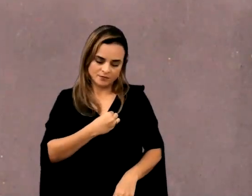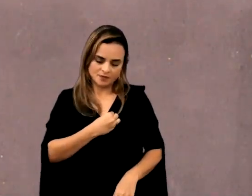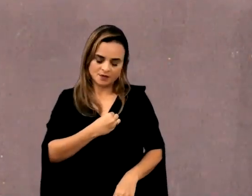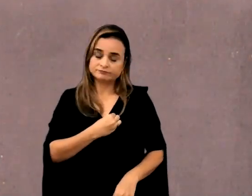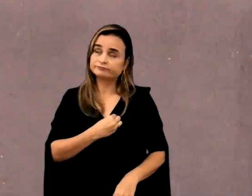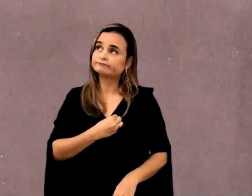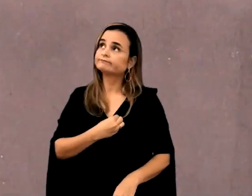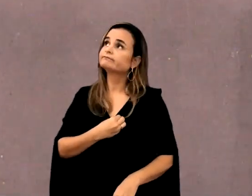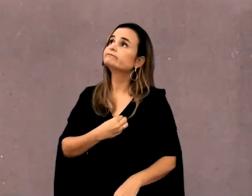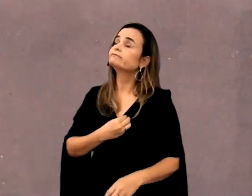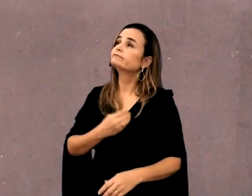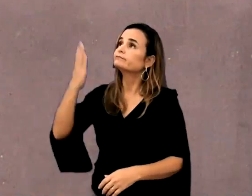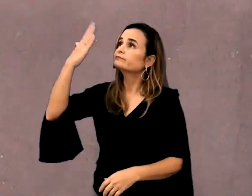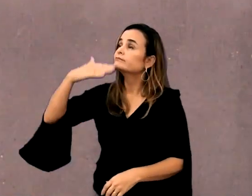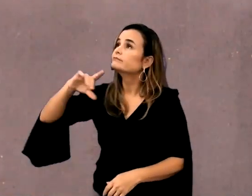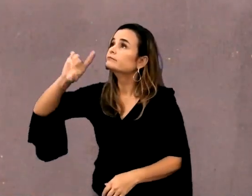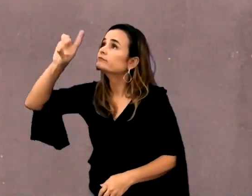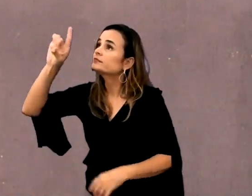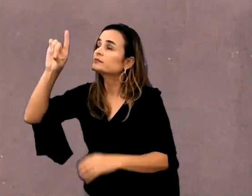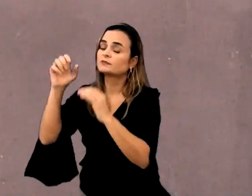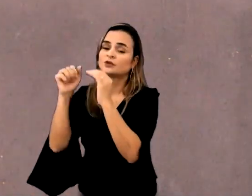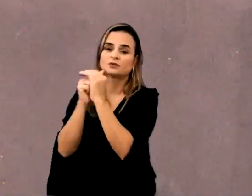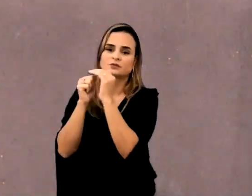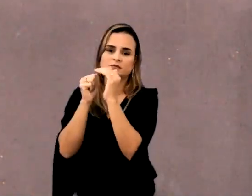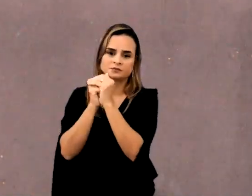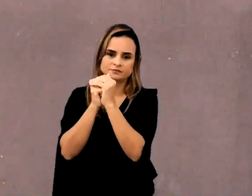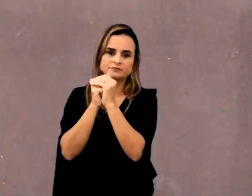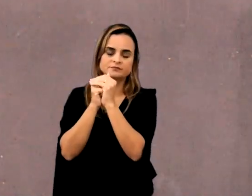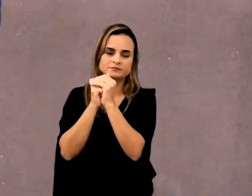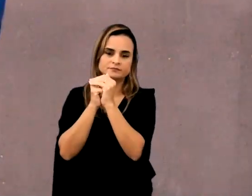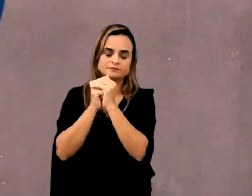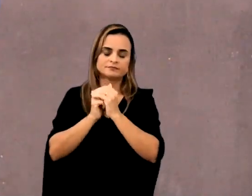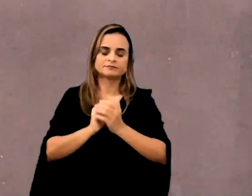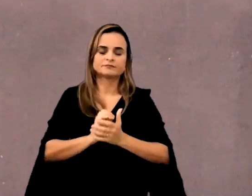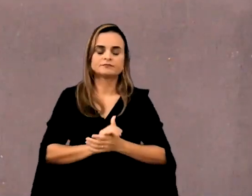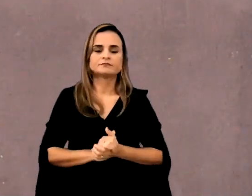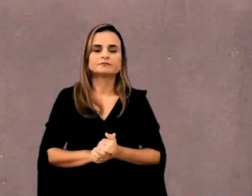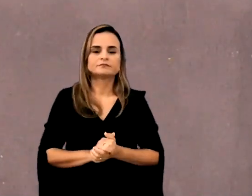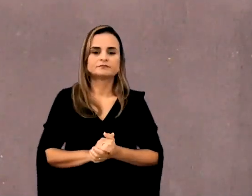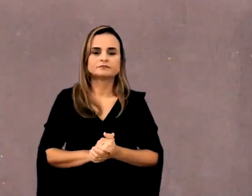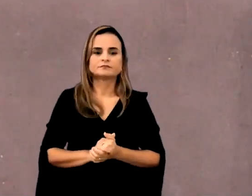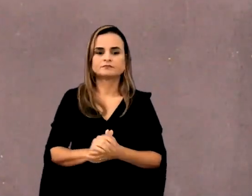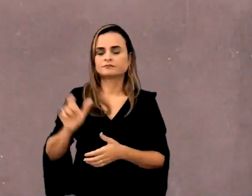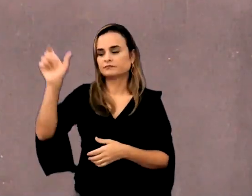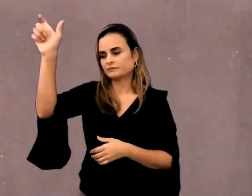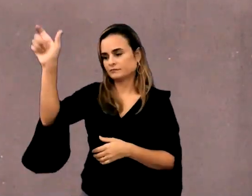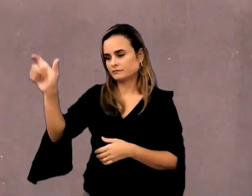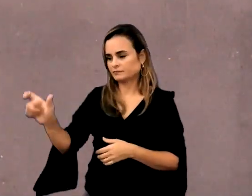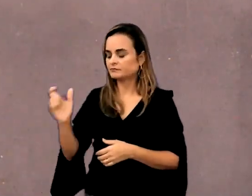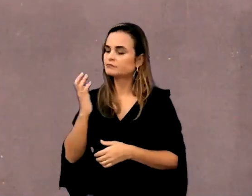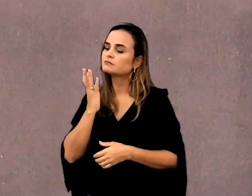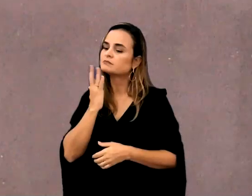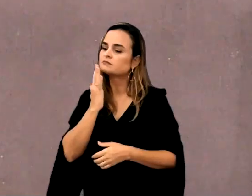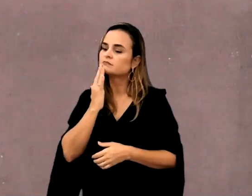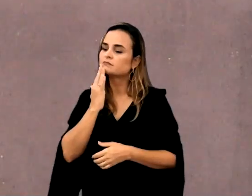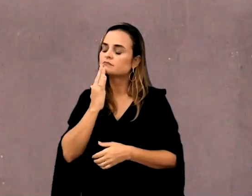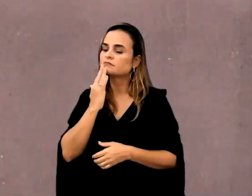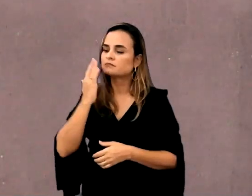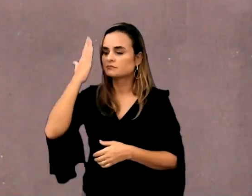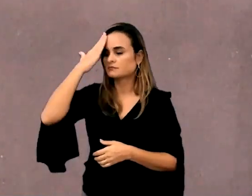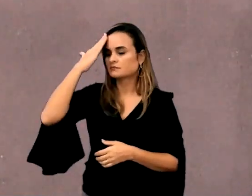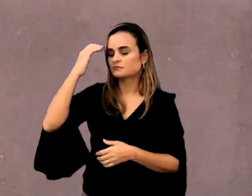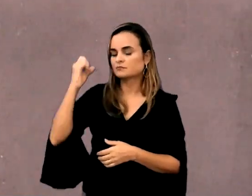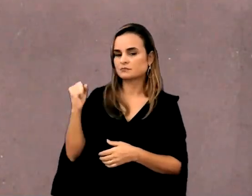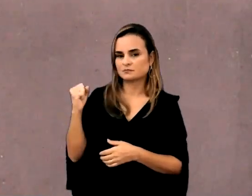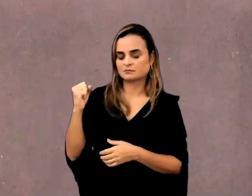ao Senhor em oração. Da mesma forma que Salomão, antes de chegar nesse